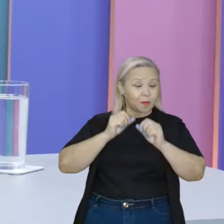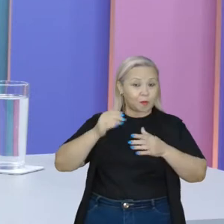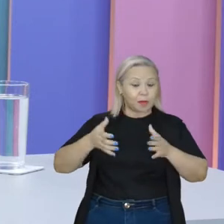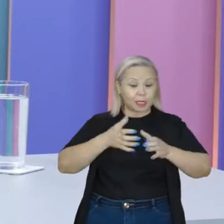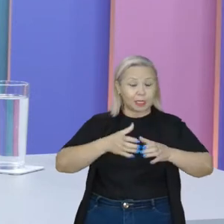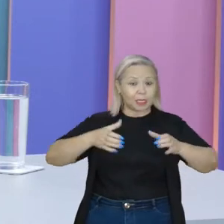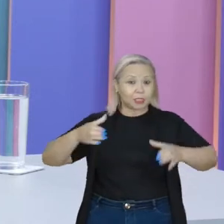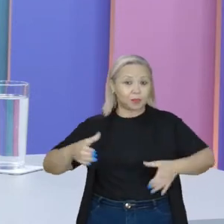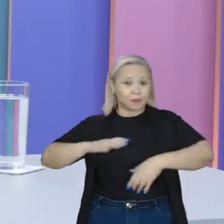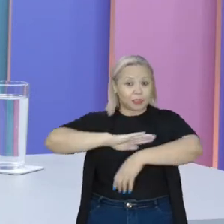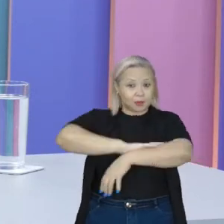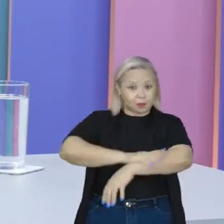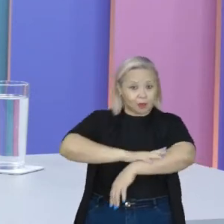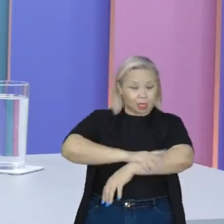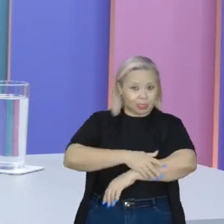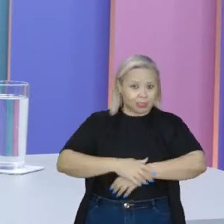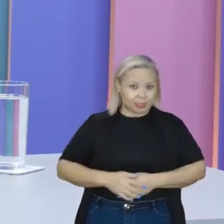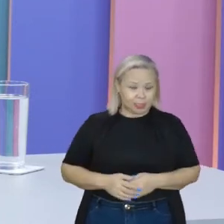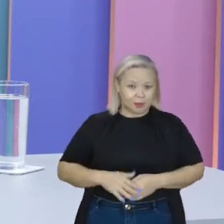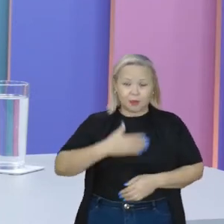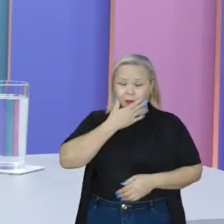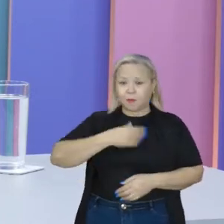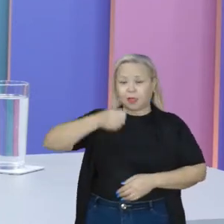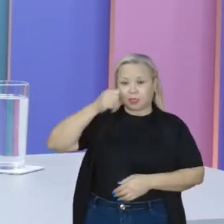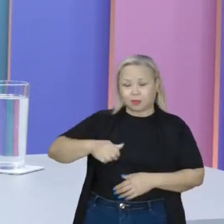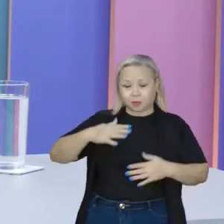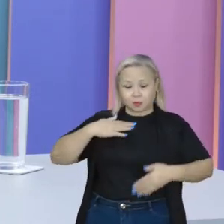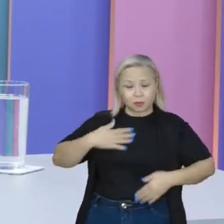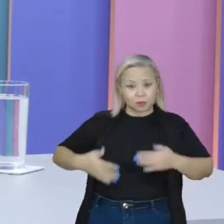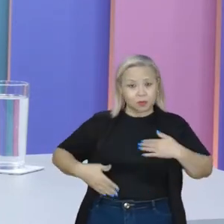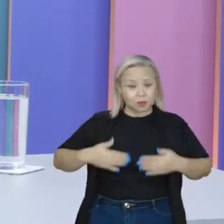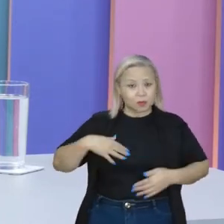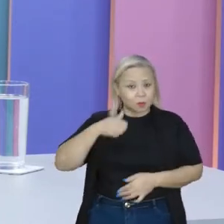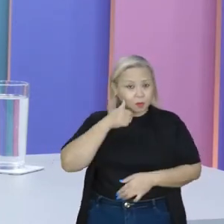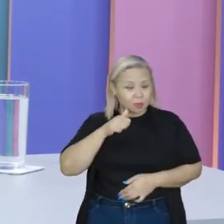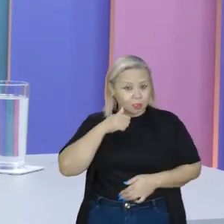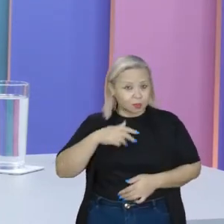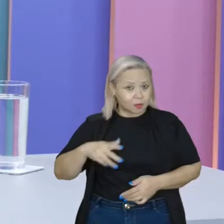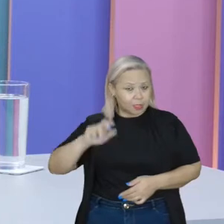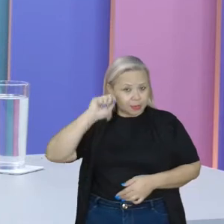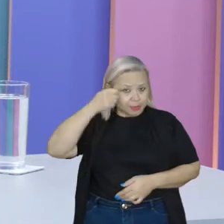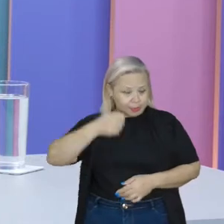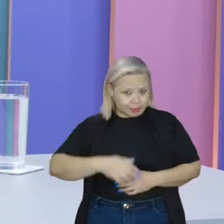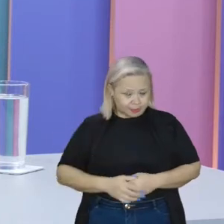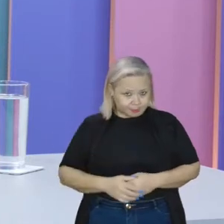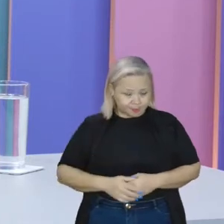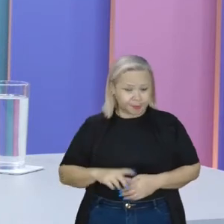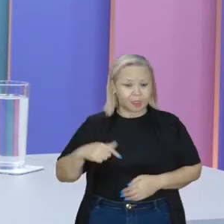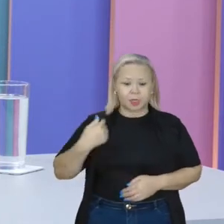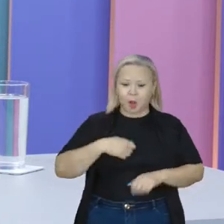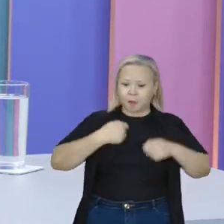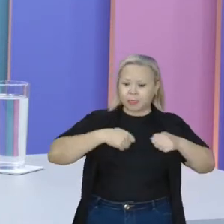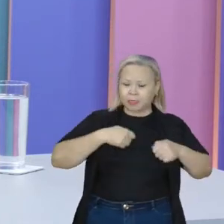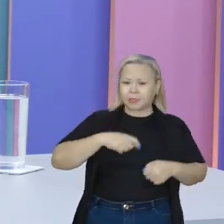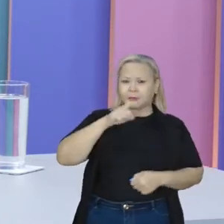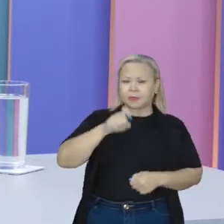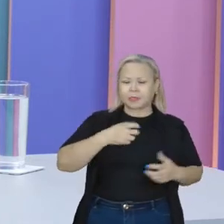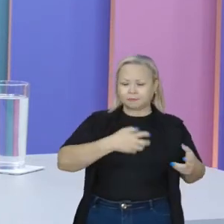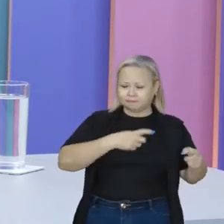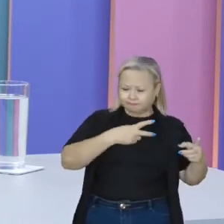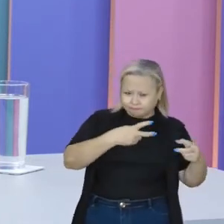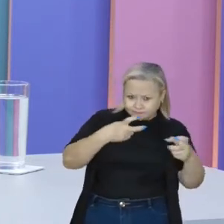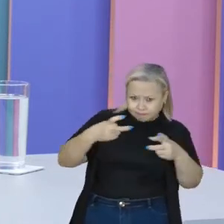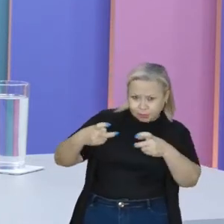machismo sobre os corpos das mulheres negras, né? Então, isso tudo nós precisamos que seja visto com muita seriedade, com